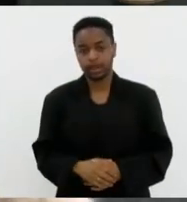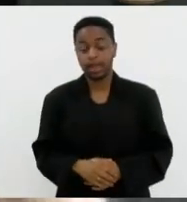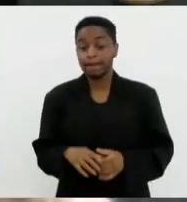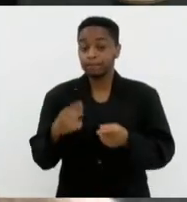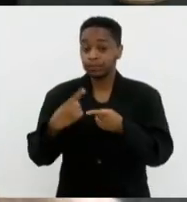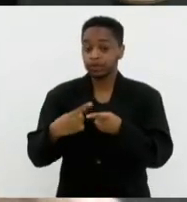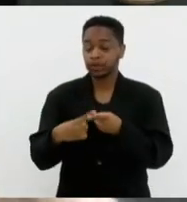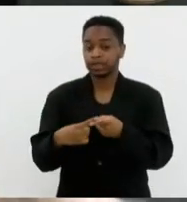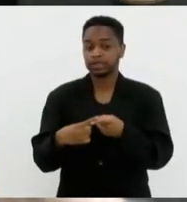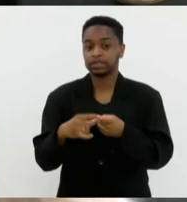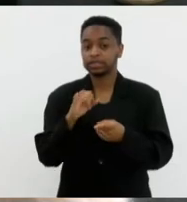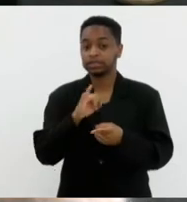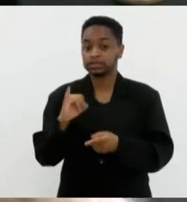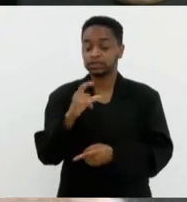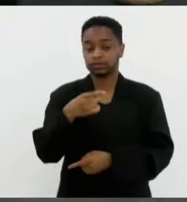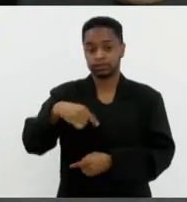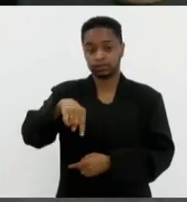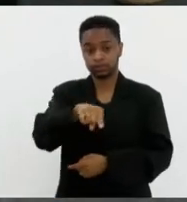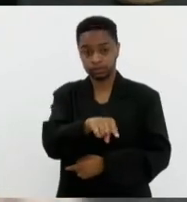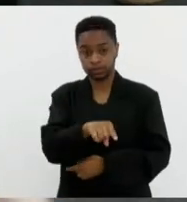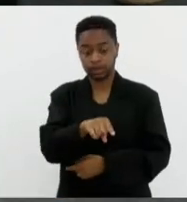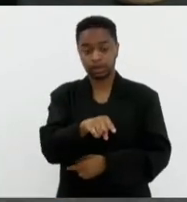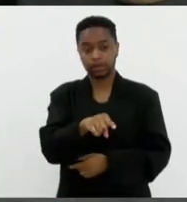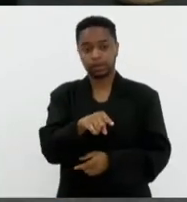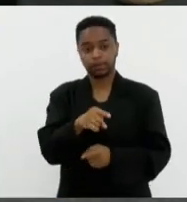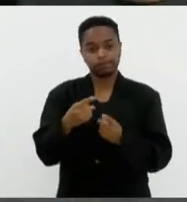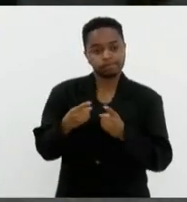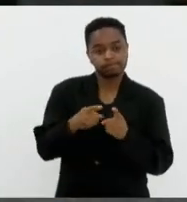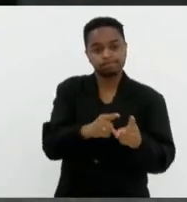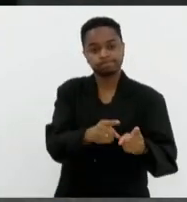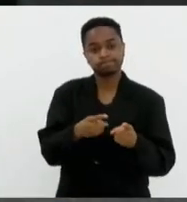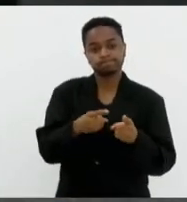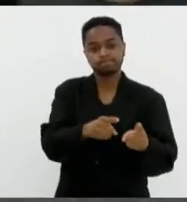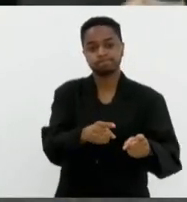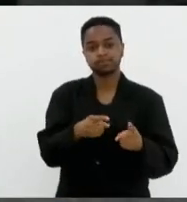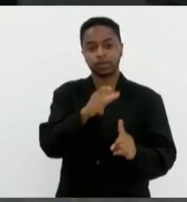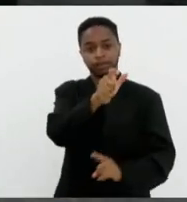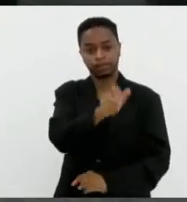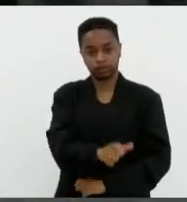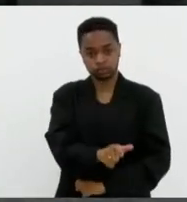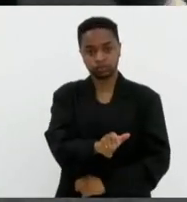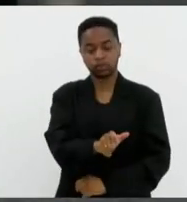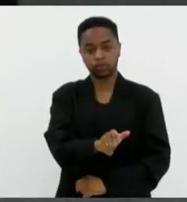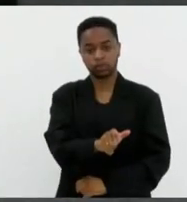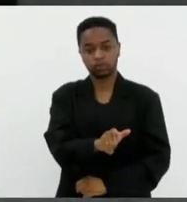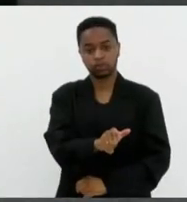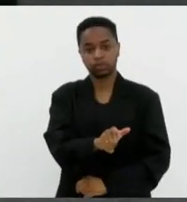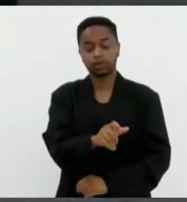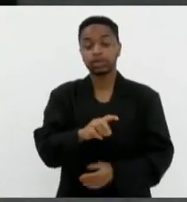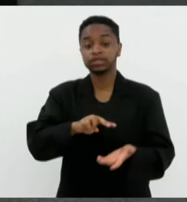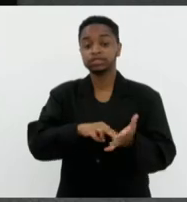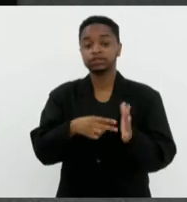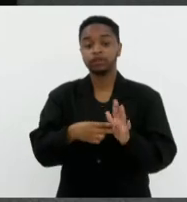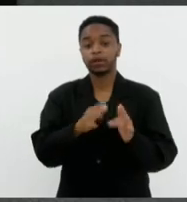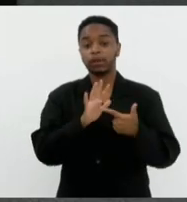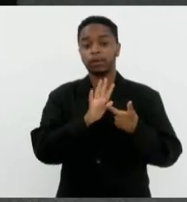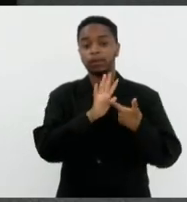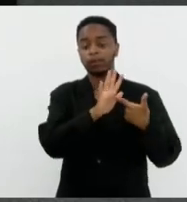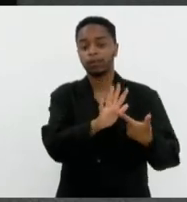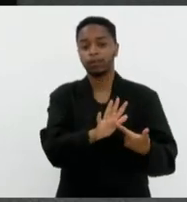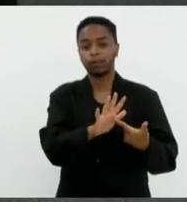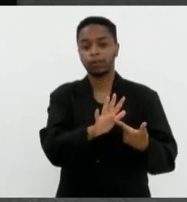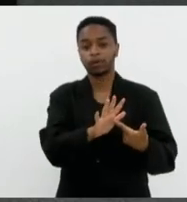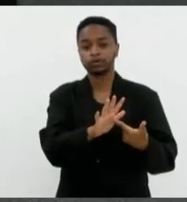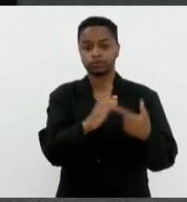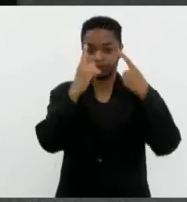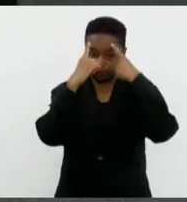que você persegue uma pessoa, você está manifestando um instinto